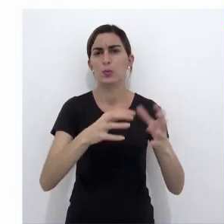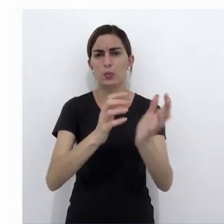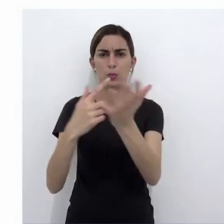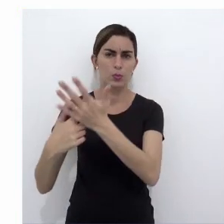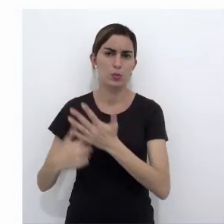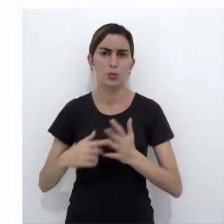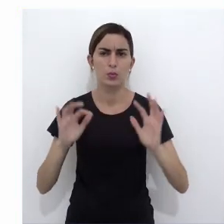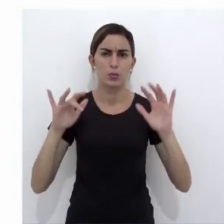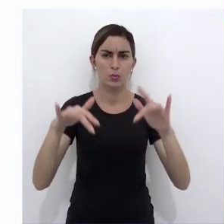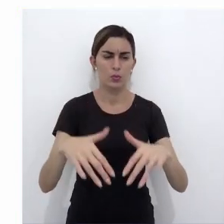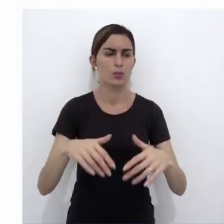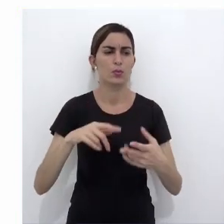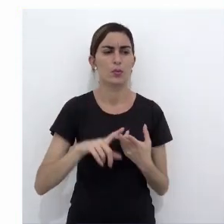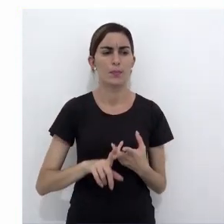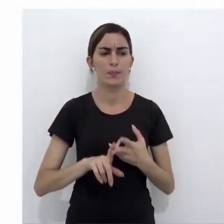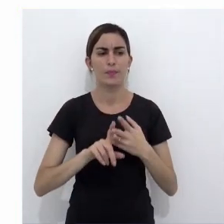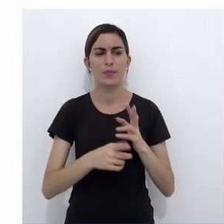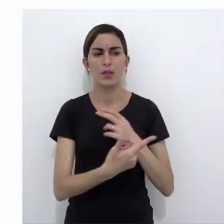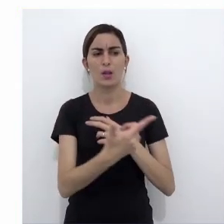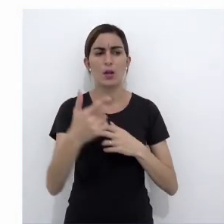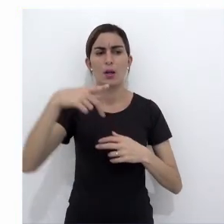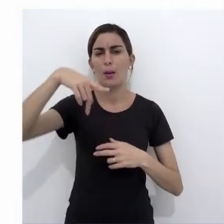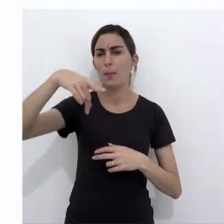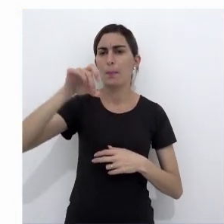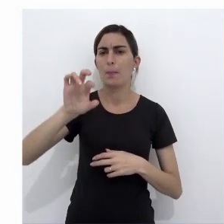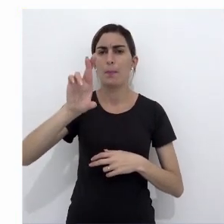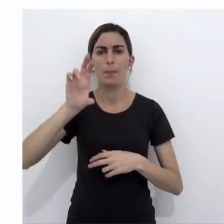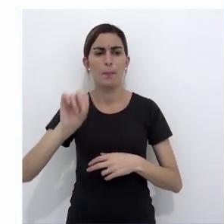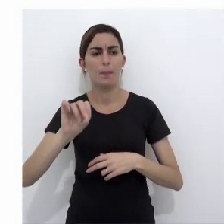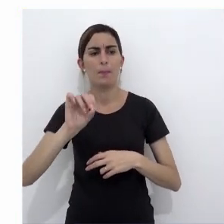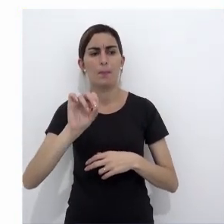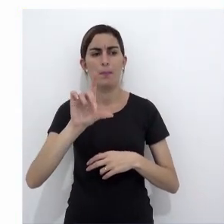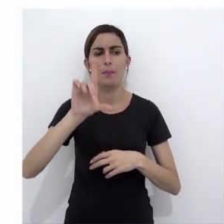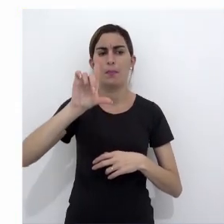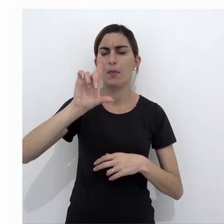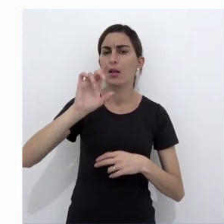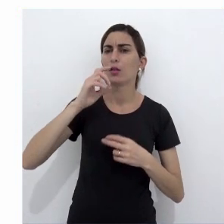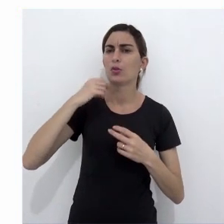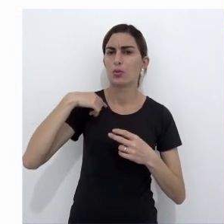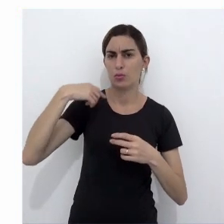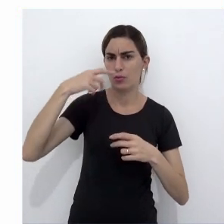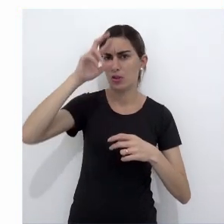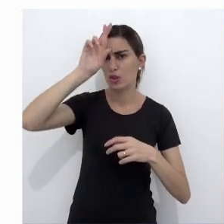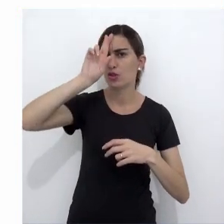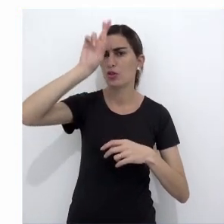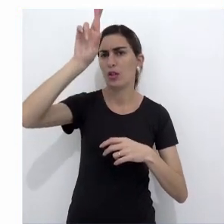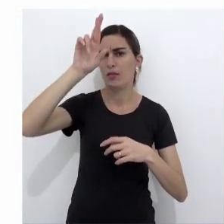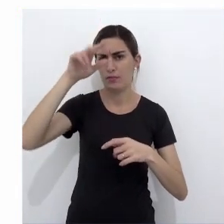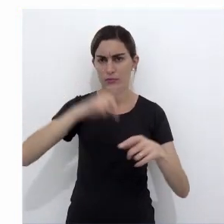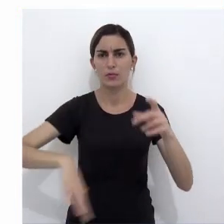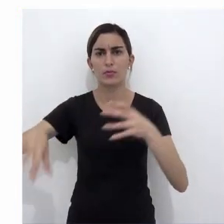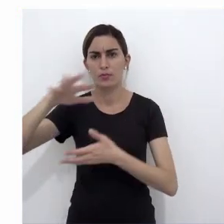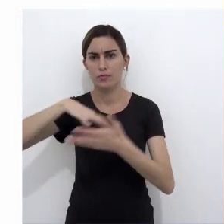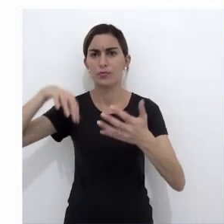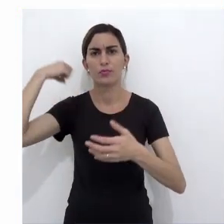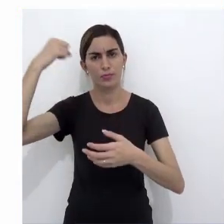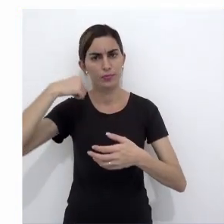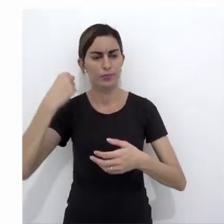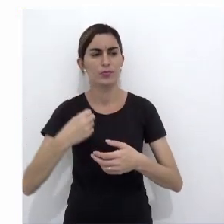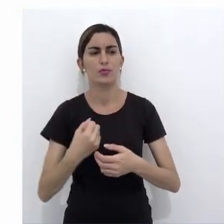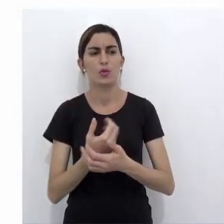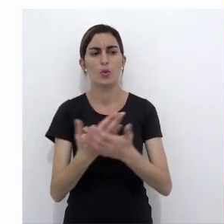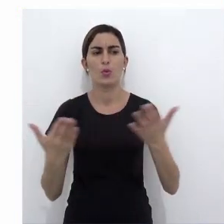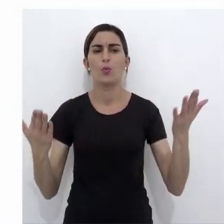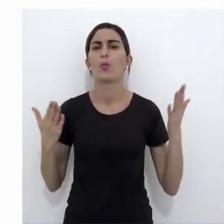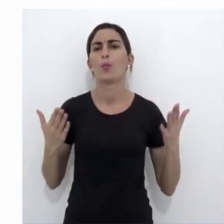da Silveira foi um dos líderes da revolta. Durante a luta, o jornalista Borges da Fonseca redigiu o Manifesto do Mundo,